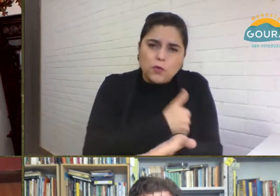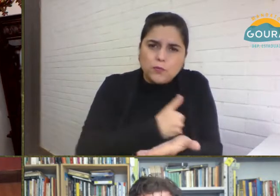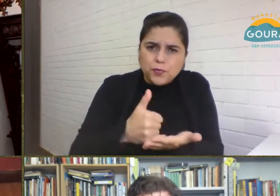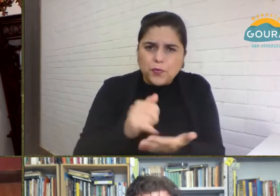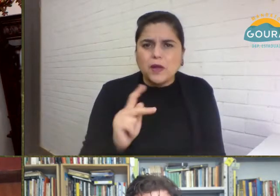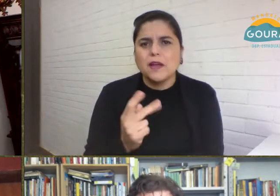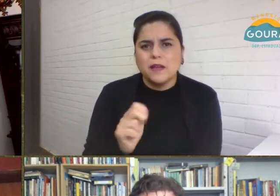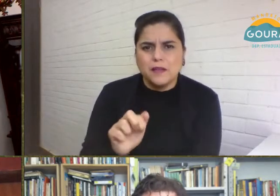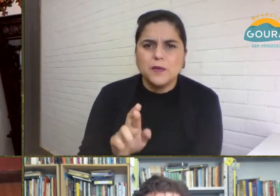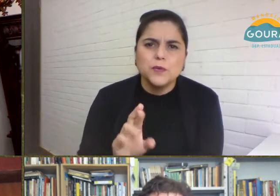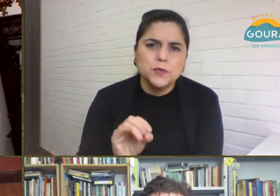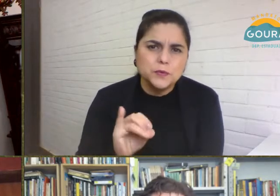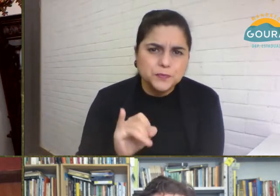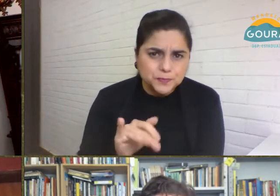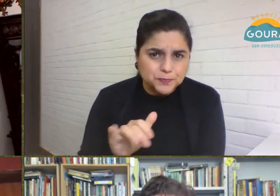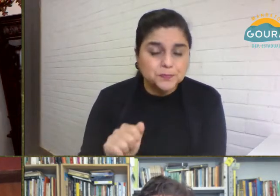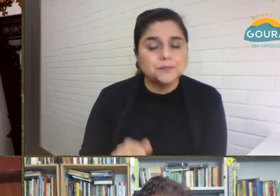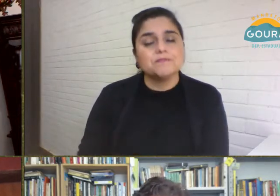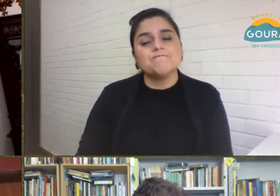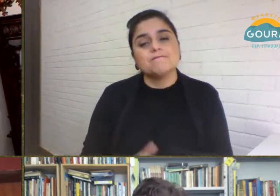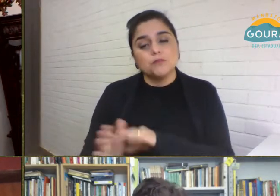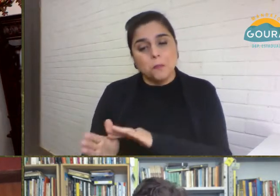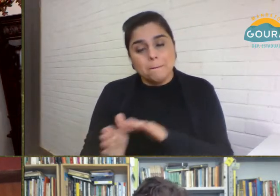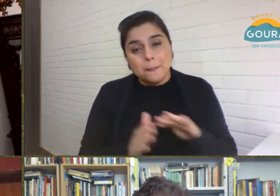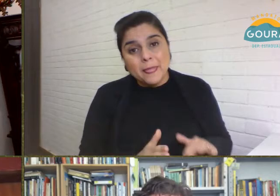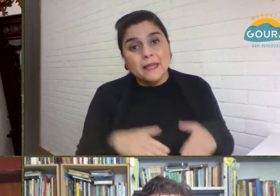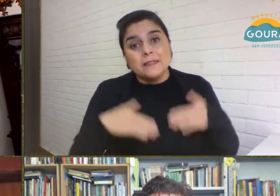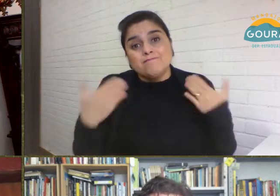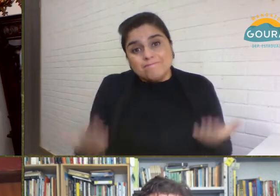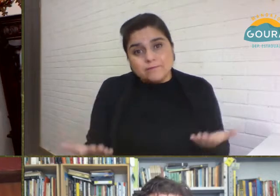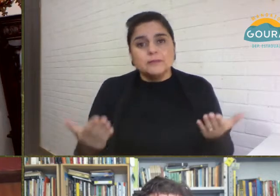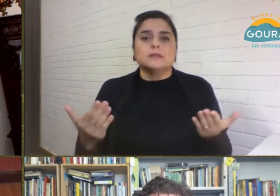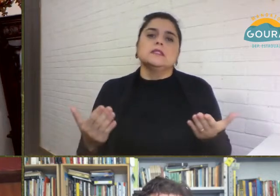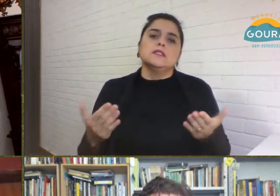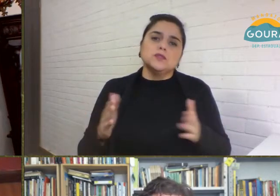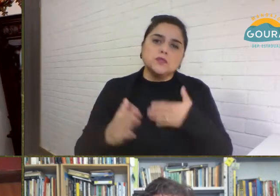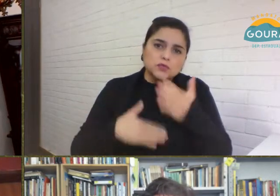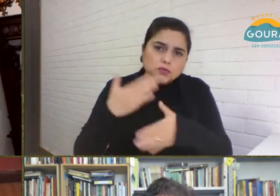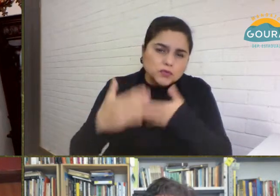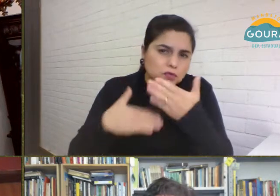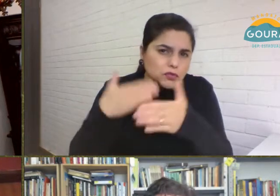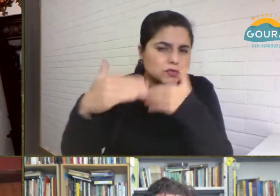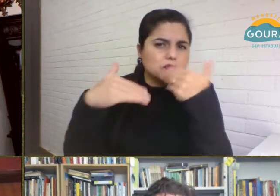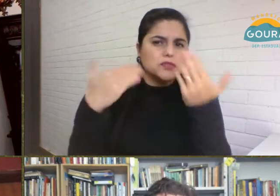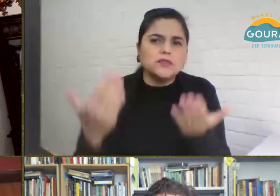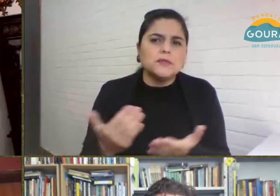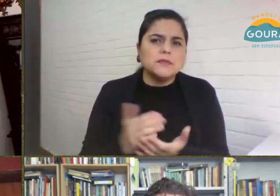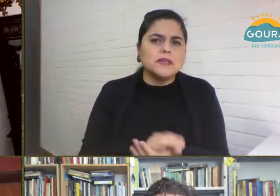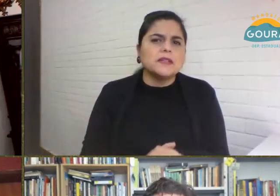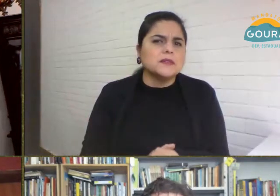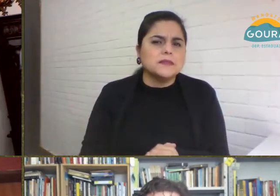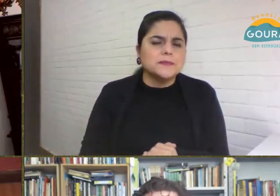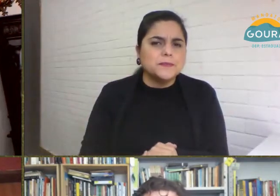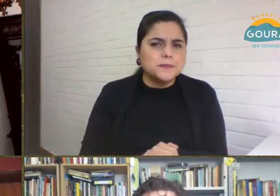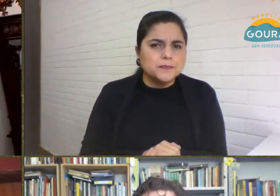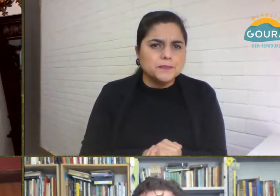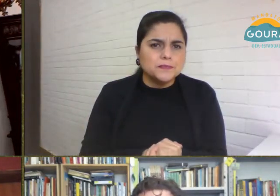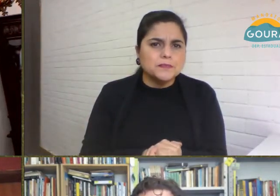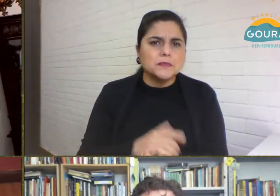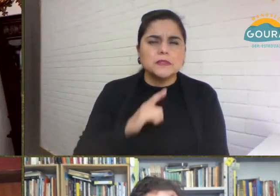Contudo, foi um desenvolvimento um tanto ad hoc e um tanto,